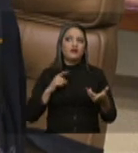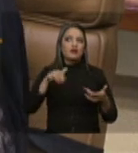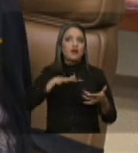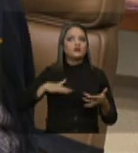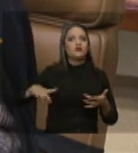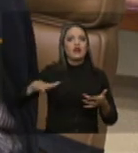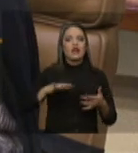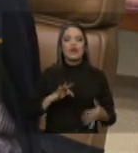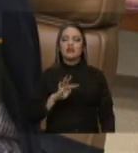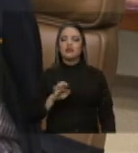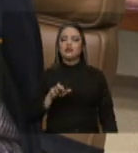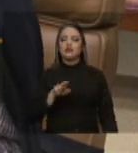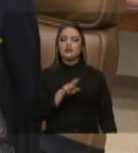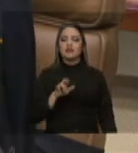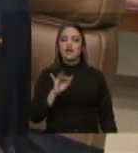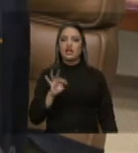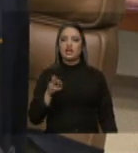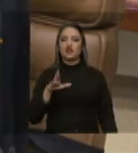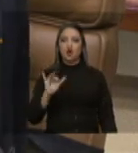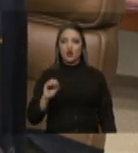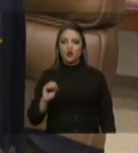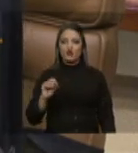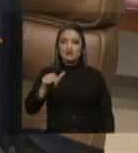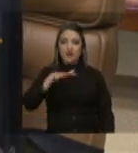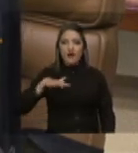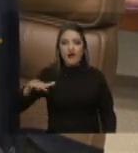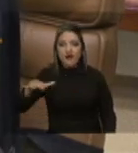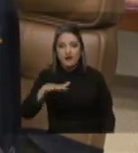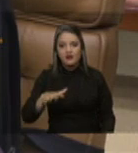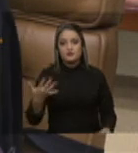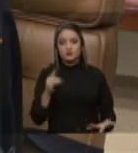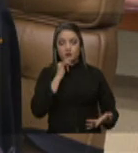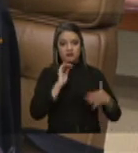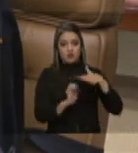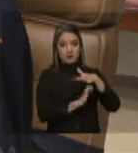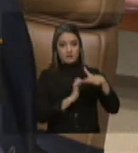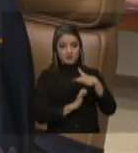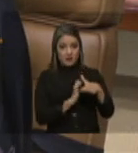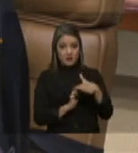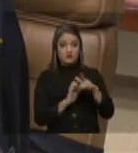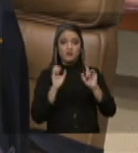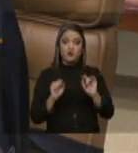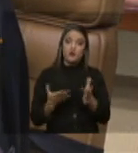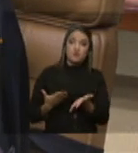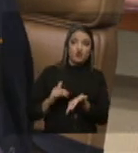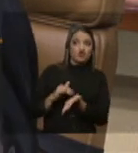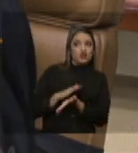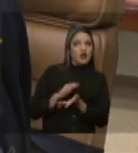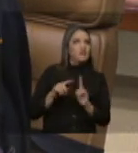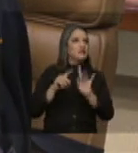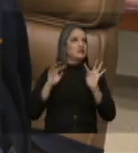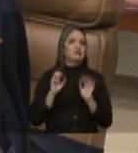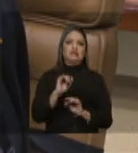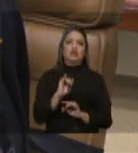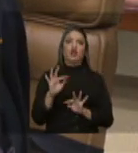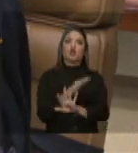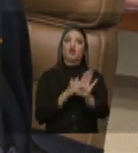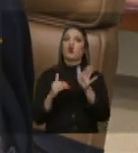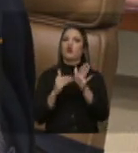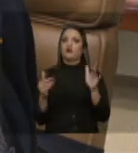vossa excelência acaba de afirmar essas empresas Ou para uma delas pode retirar isso aqui desde que todas façam Ou seja